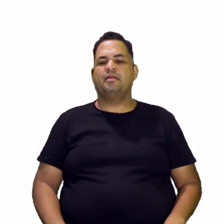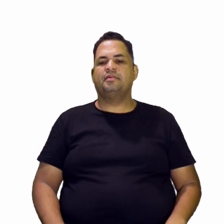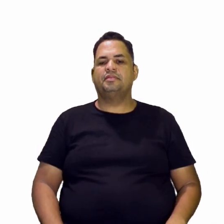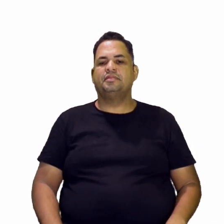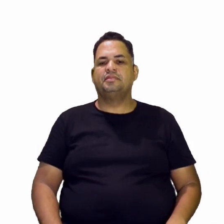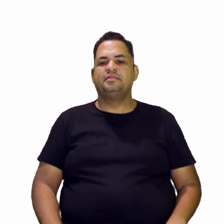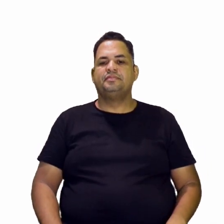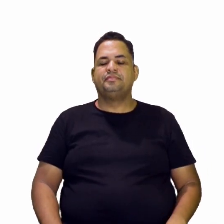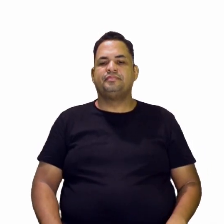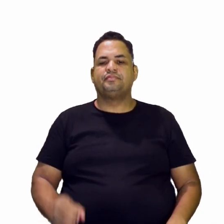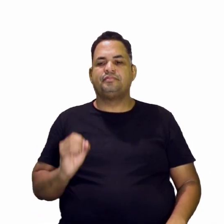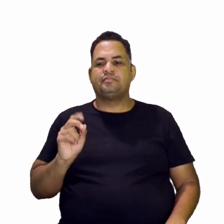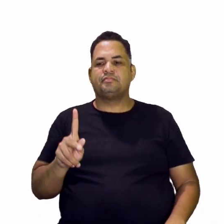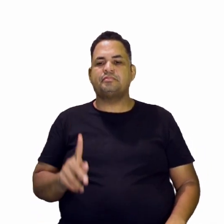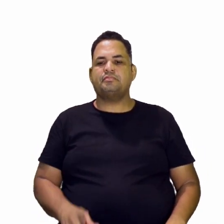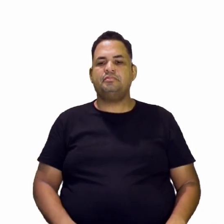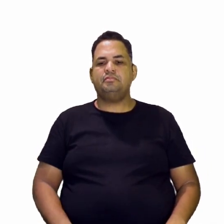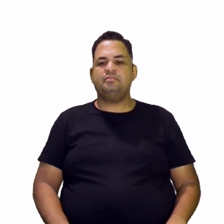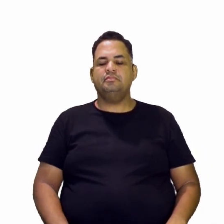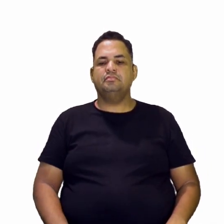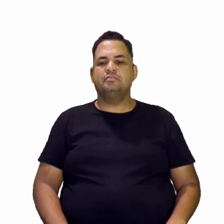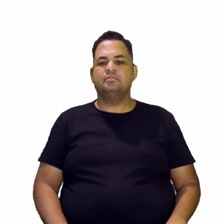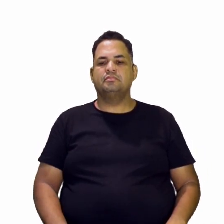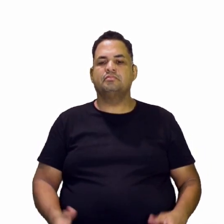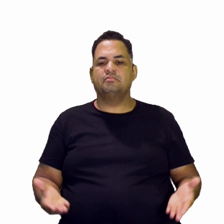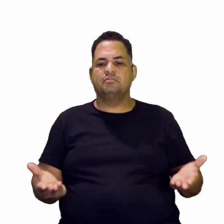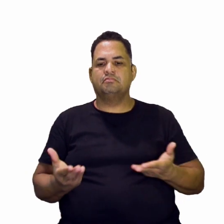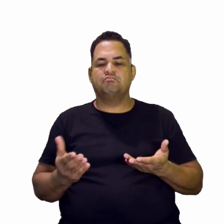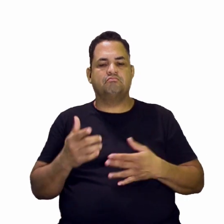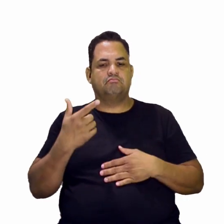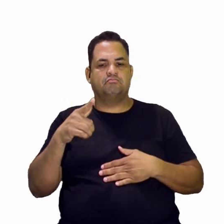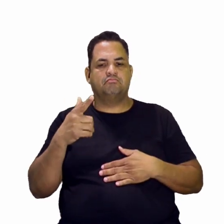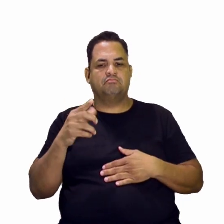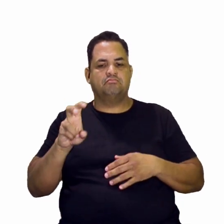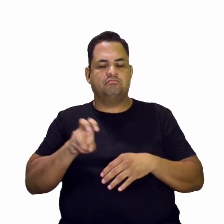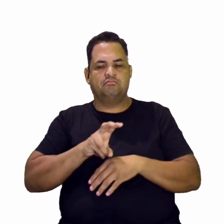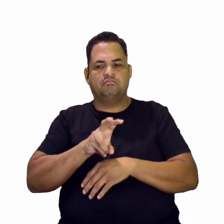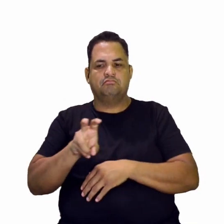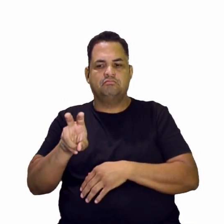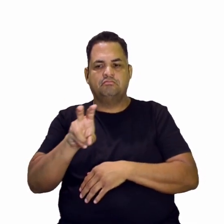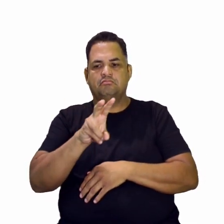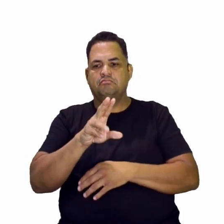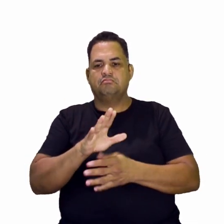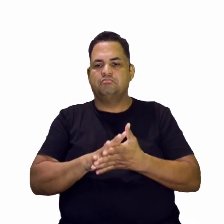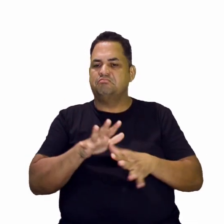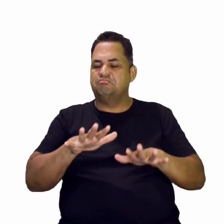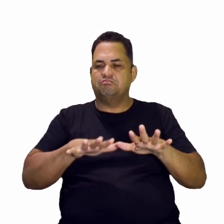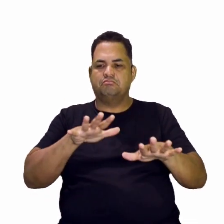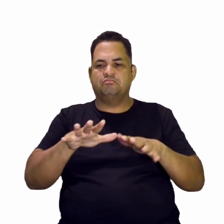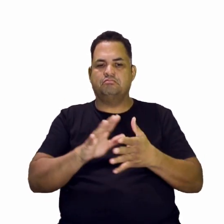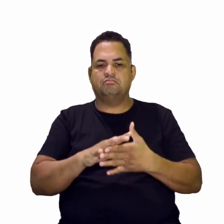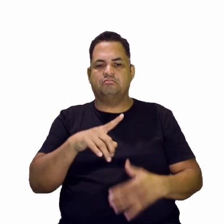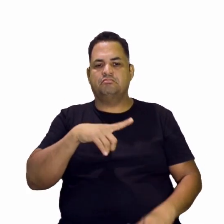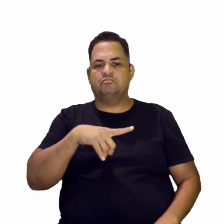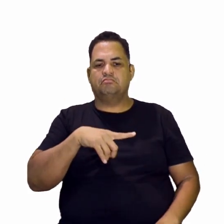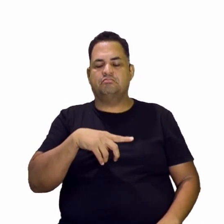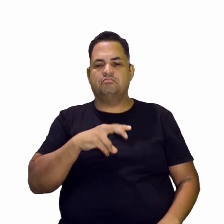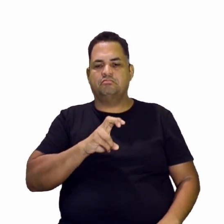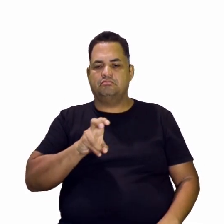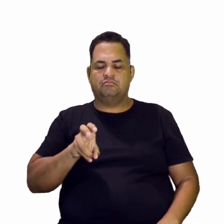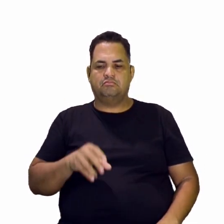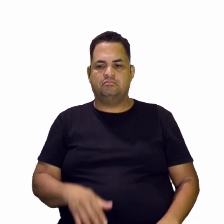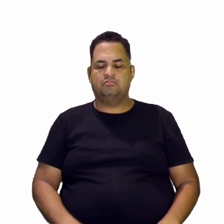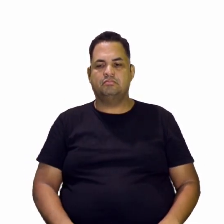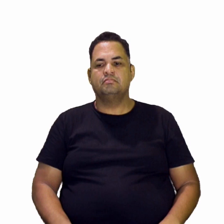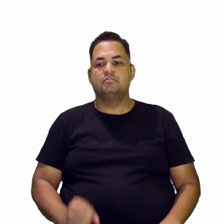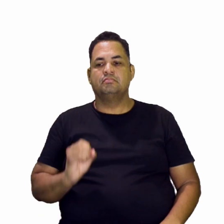né? Ok, mas hoje nós não temos serpentes com patas, nós temos as serpentes